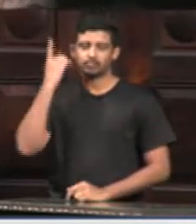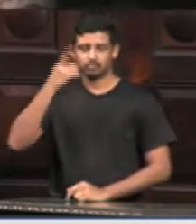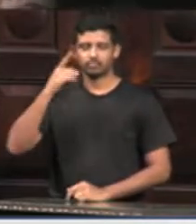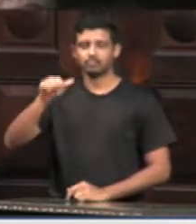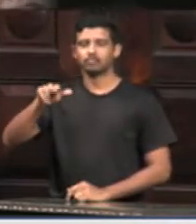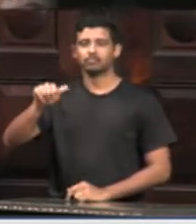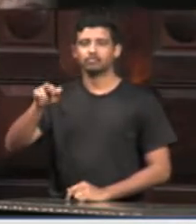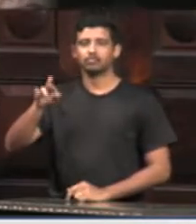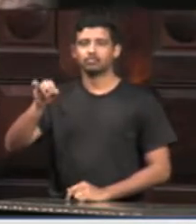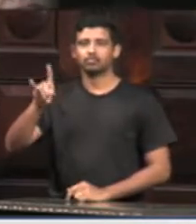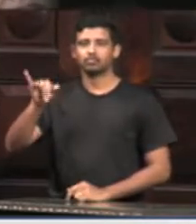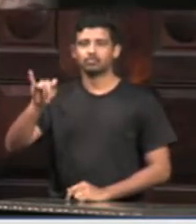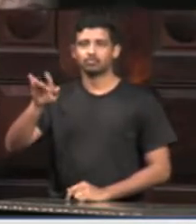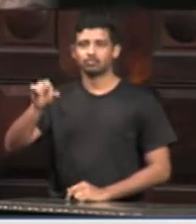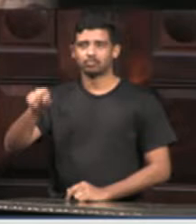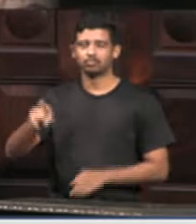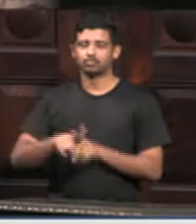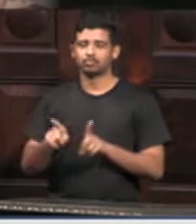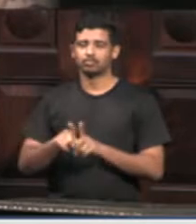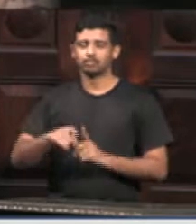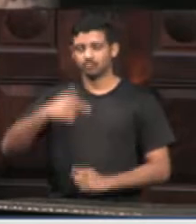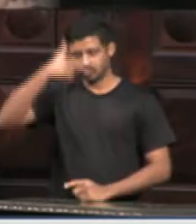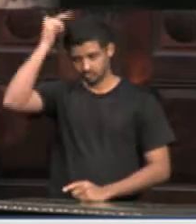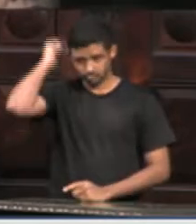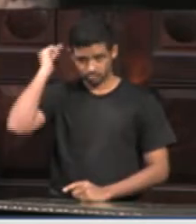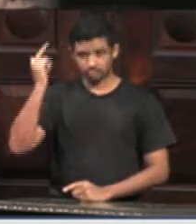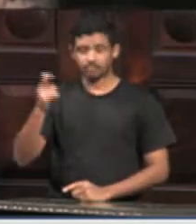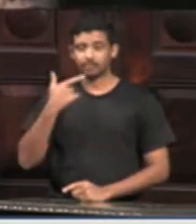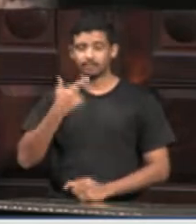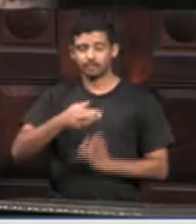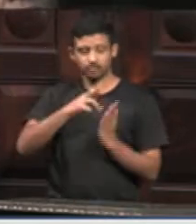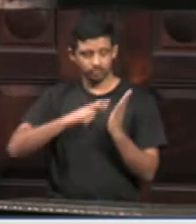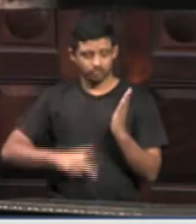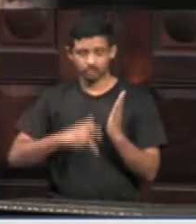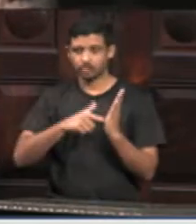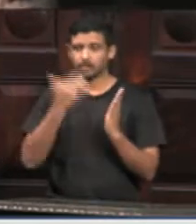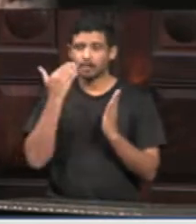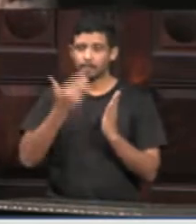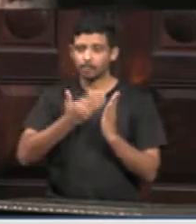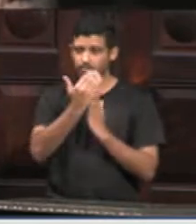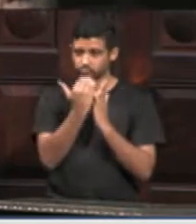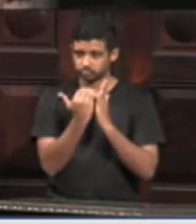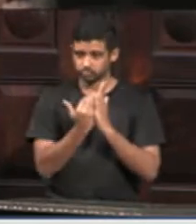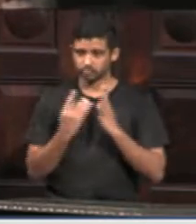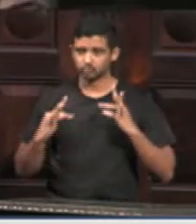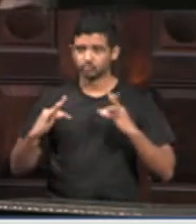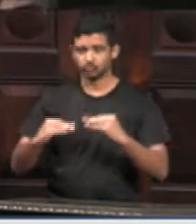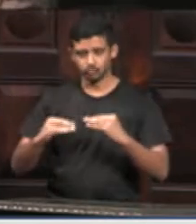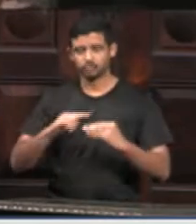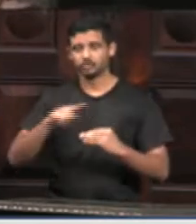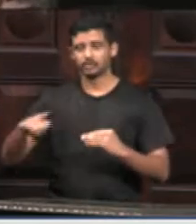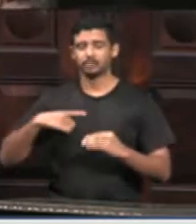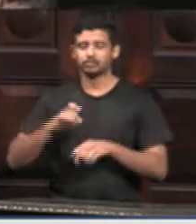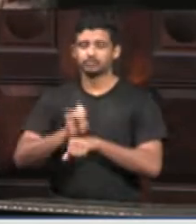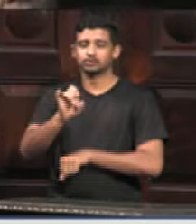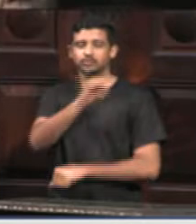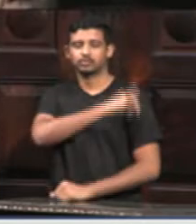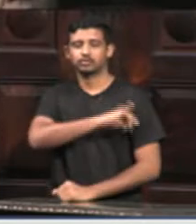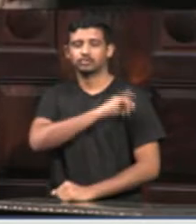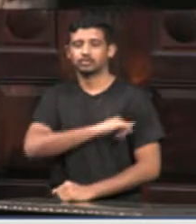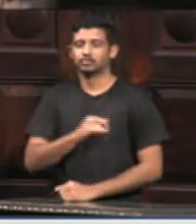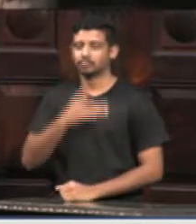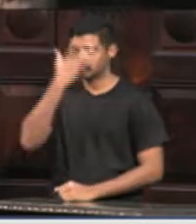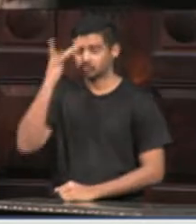Rodrigues, Marta Rocha, Carlos Mink e Luiz Paulo, que regulamenta um programa de habitação de interesse social financiado pelo Estado do Rio de Janeiro destinado às pessoas